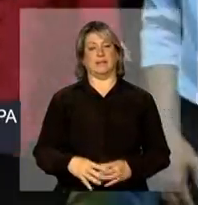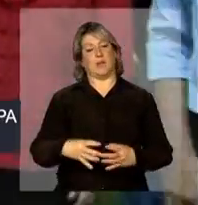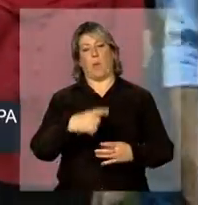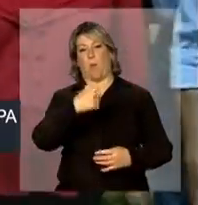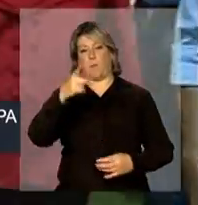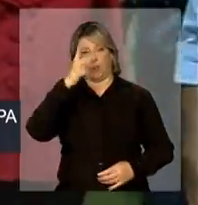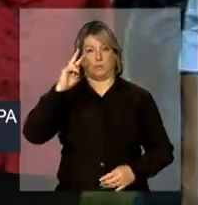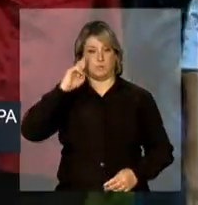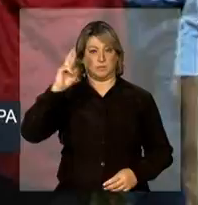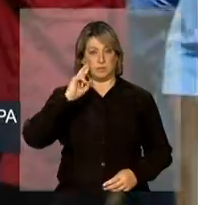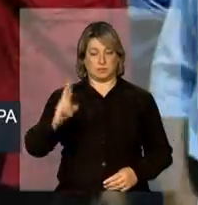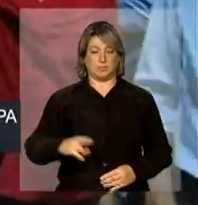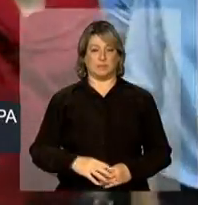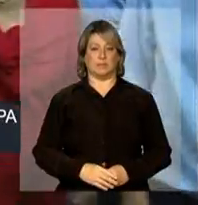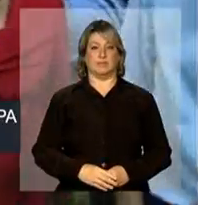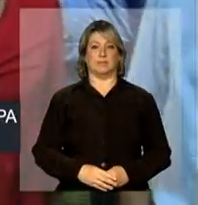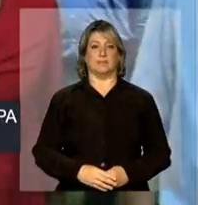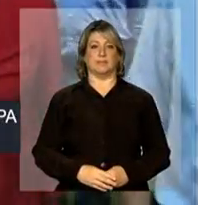outros.